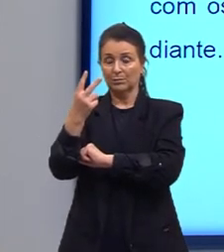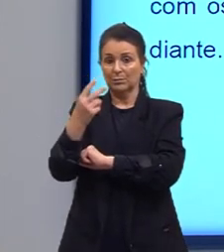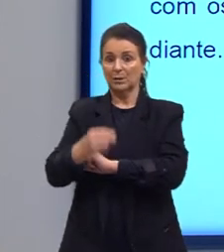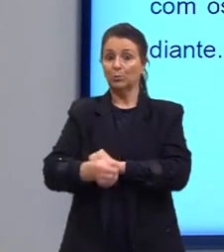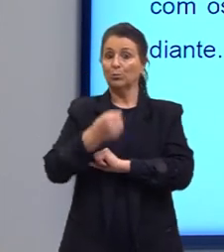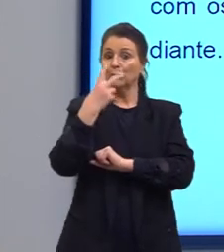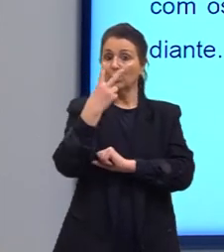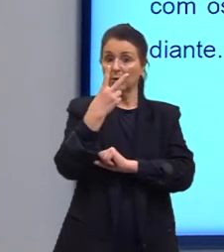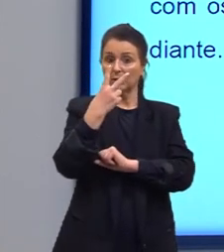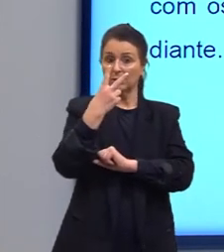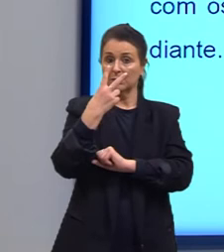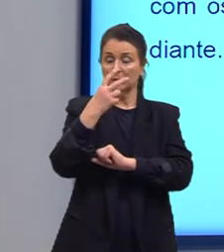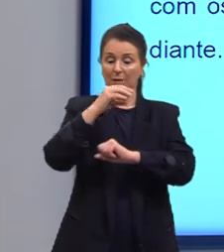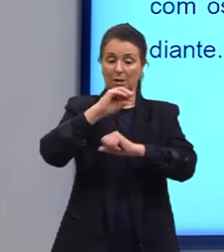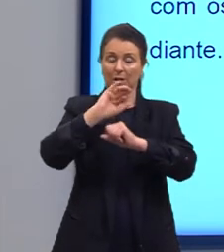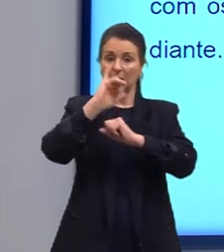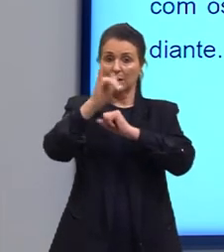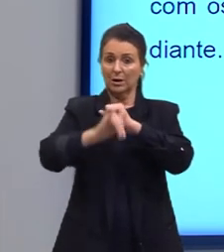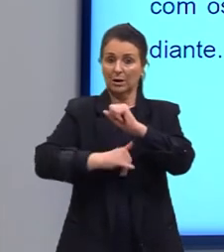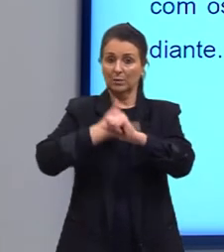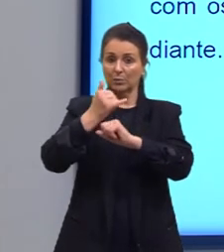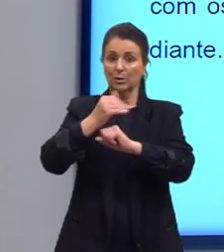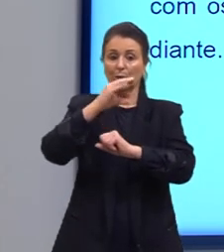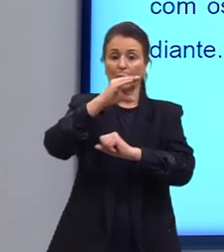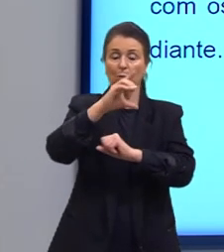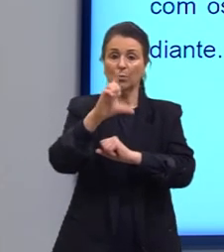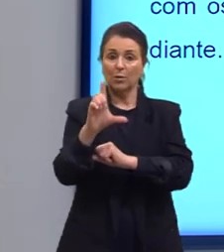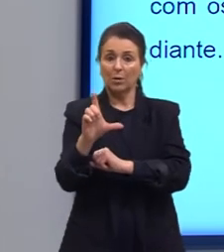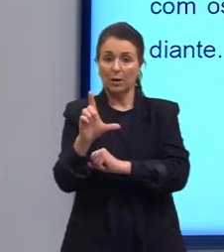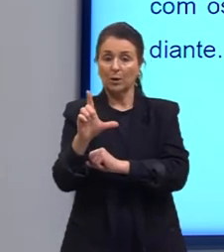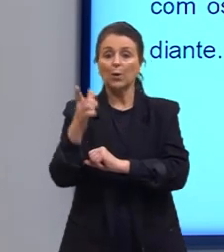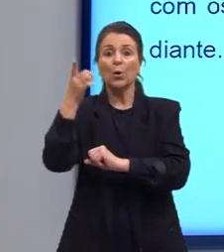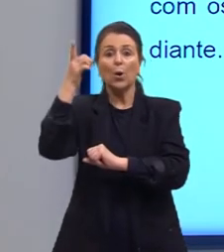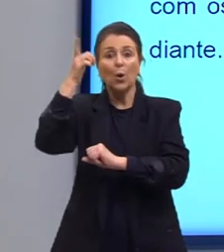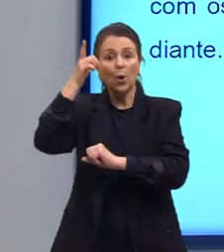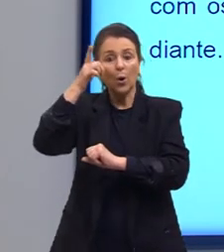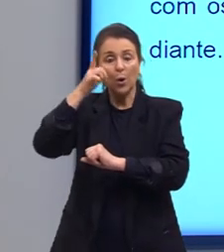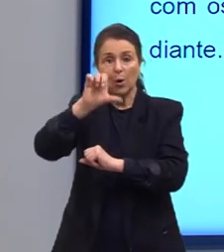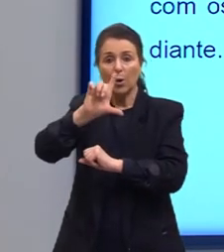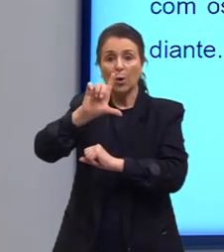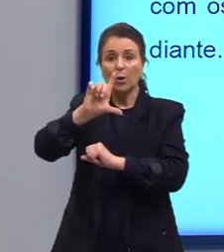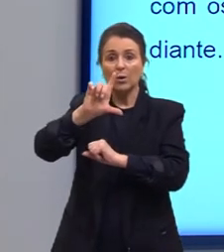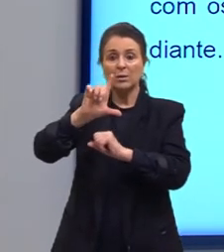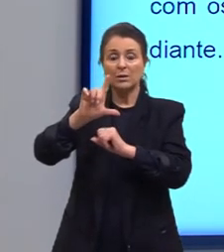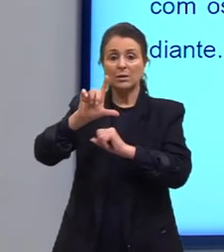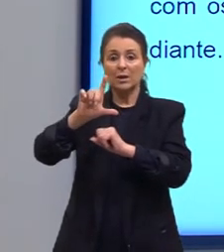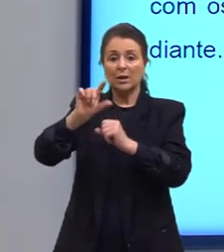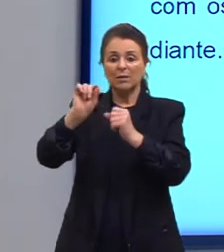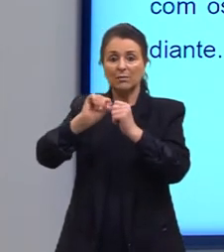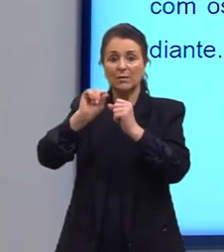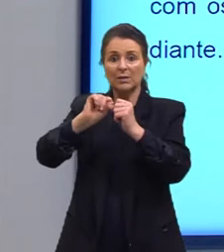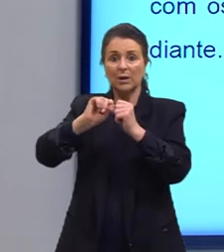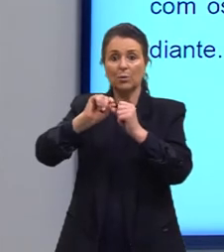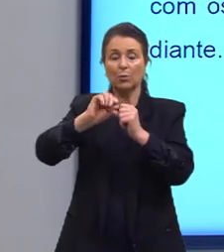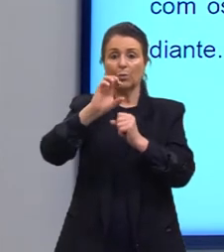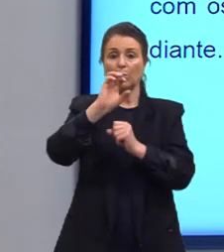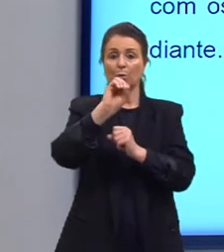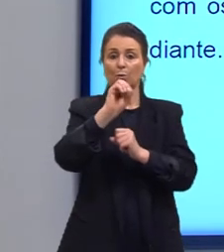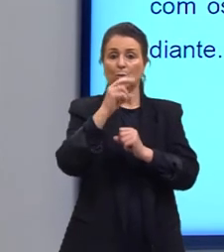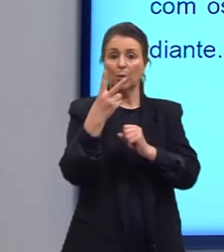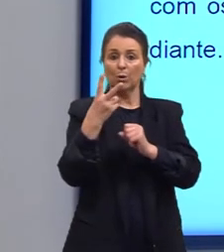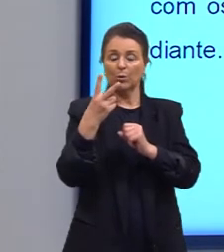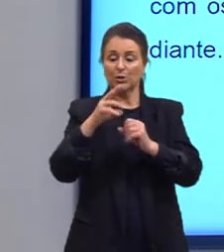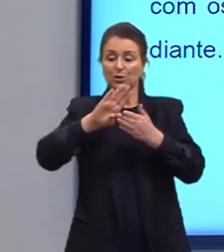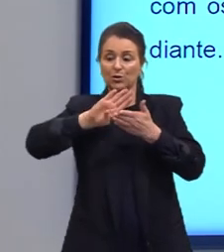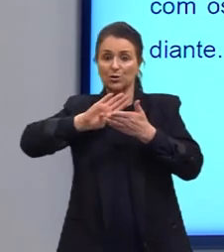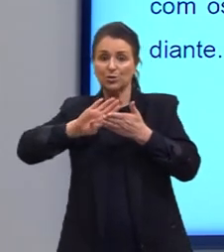oxigênio então o cloro facilmente console consegue tirar um átomo de oxigênio para se